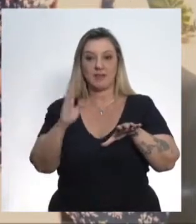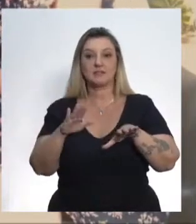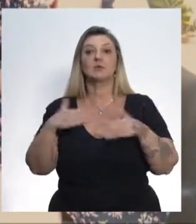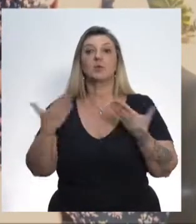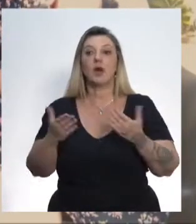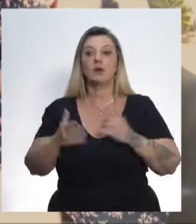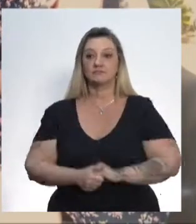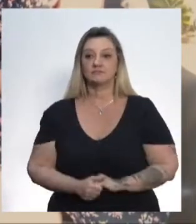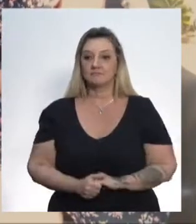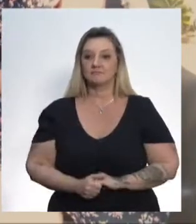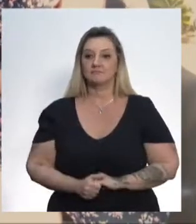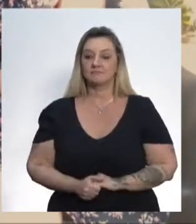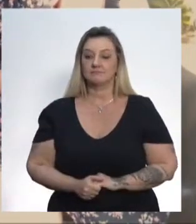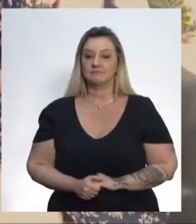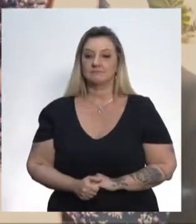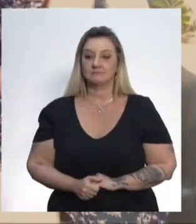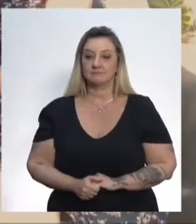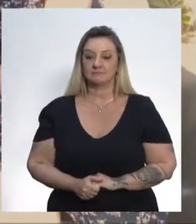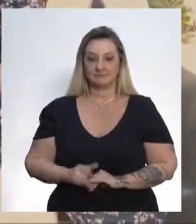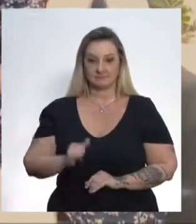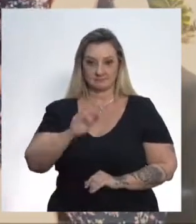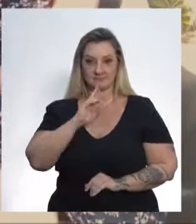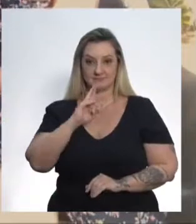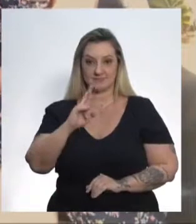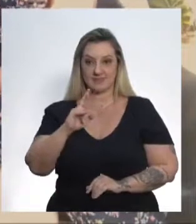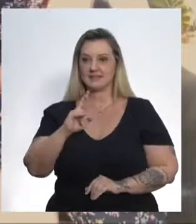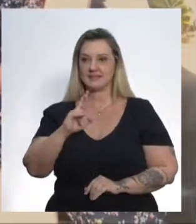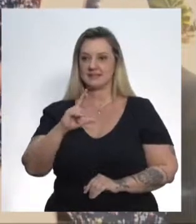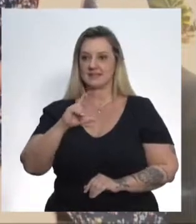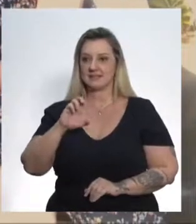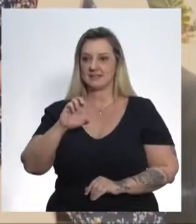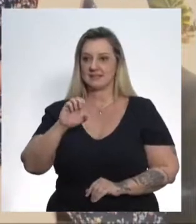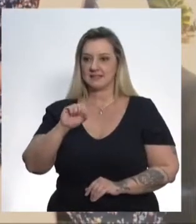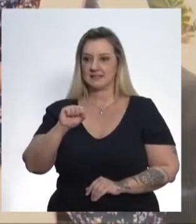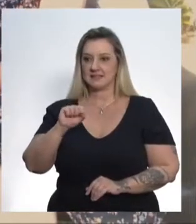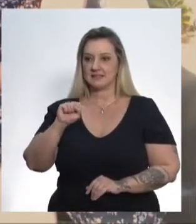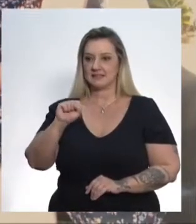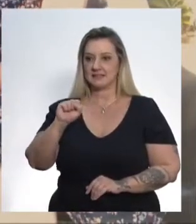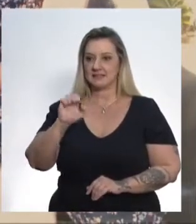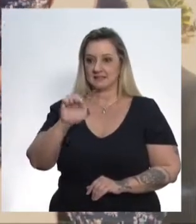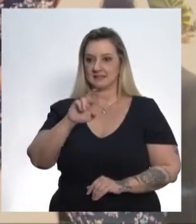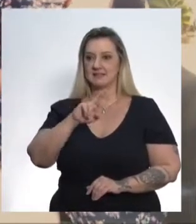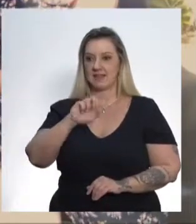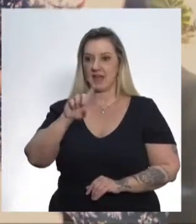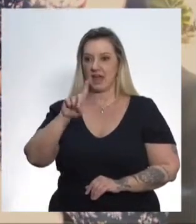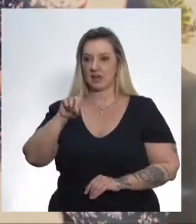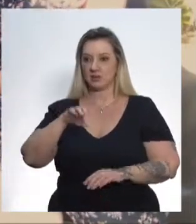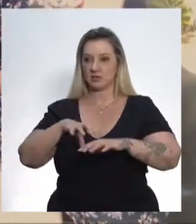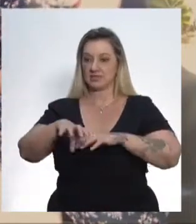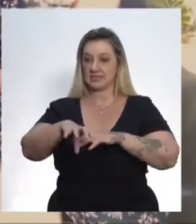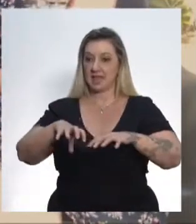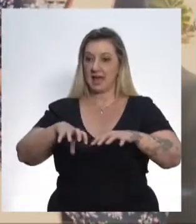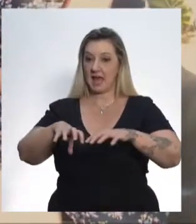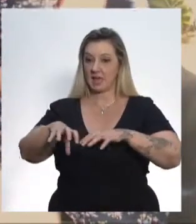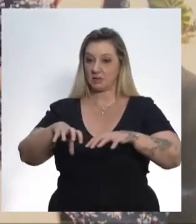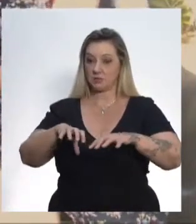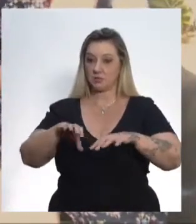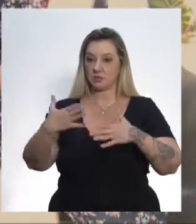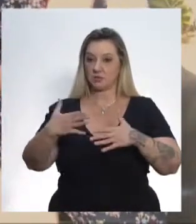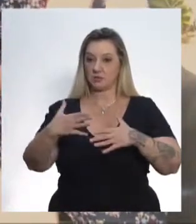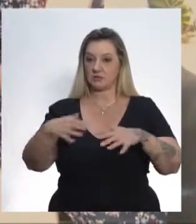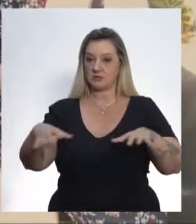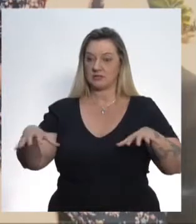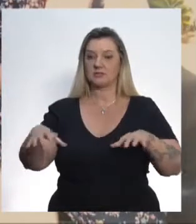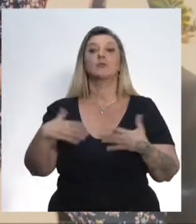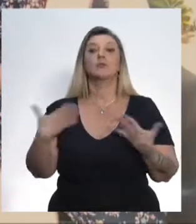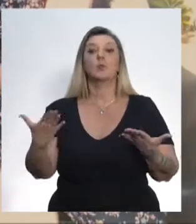é? Se você disse Cerrado, muito bem. E qual é esse bioma que fica mais para o